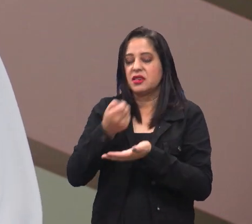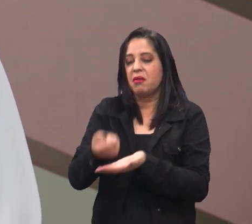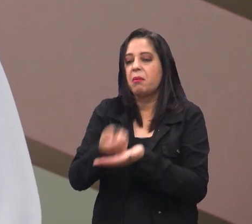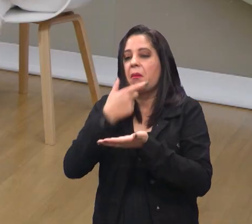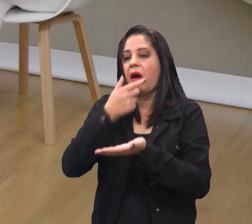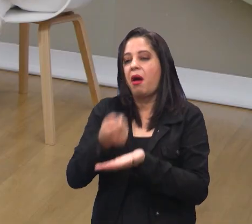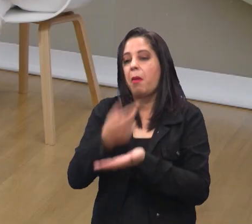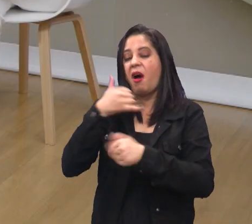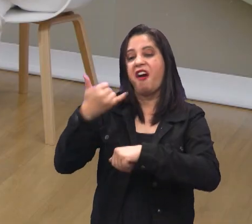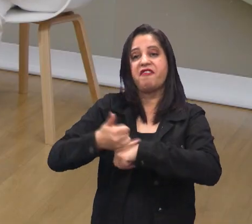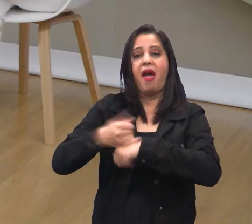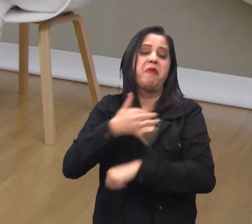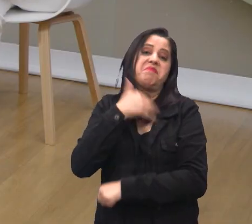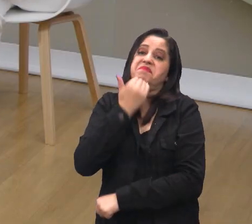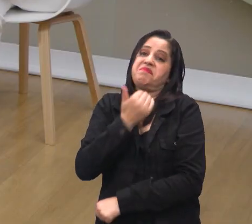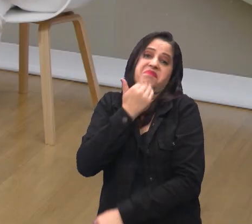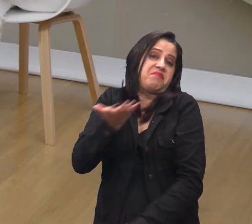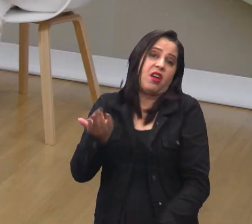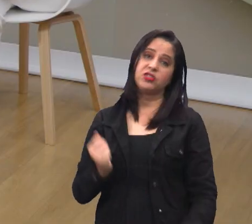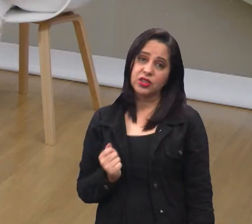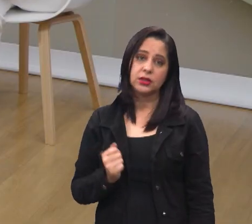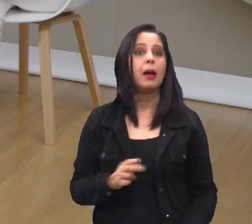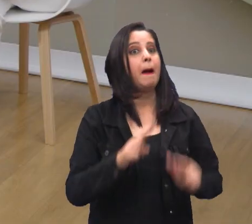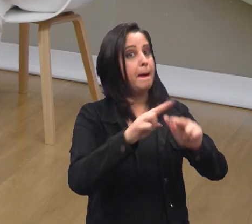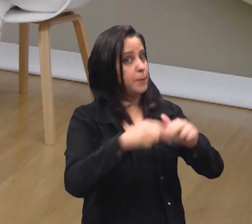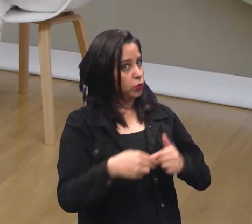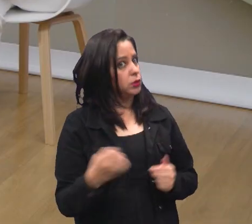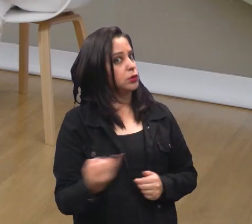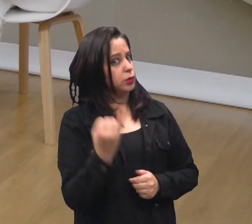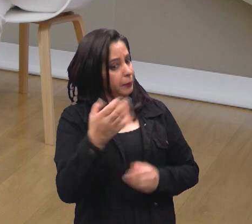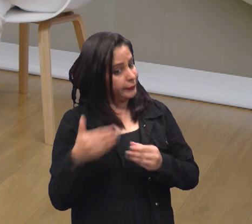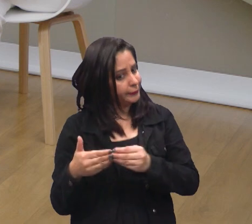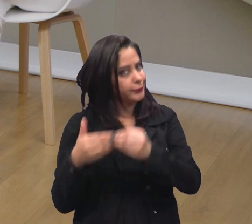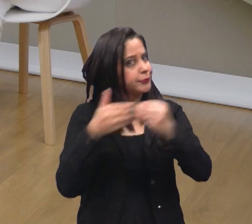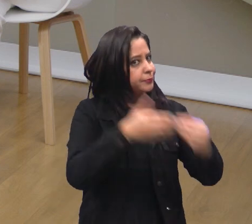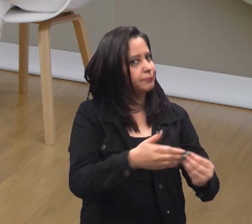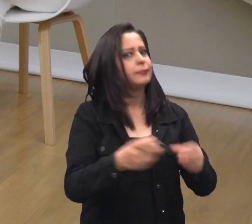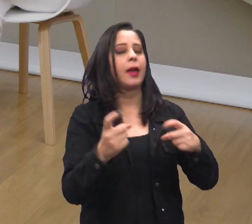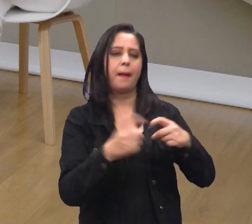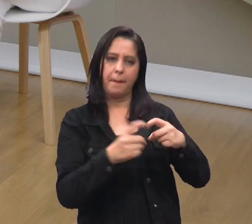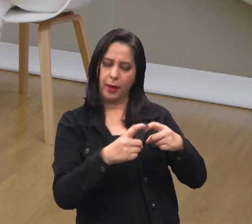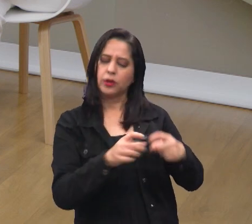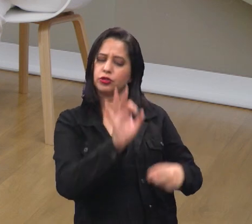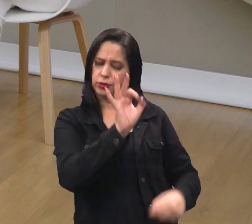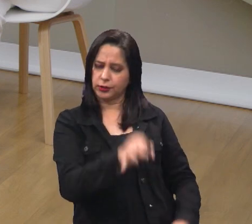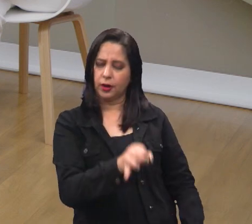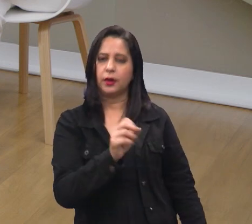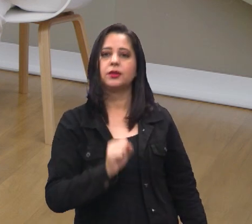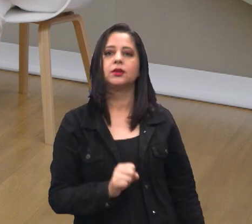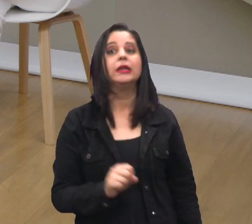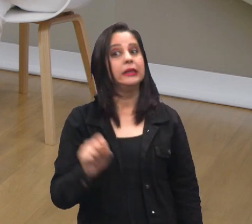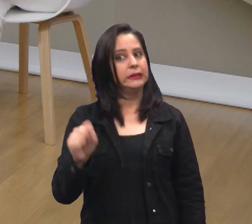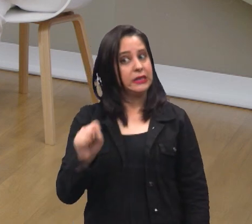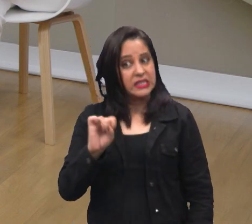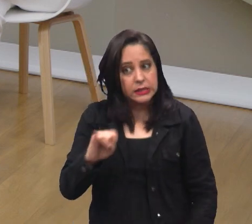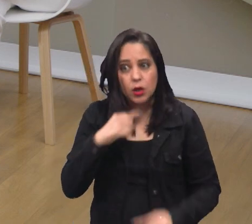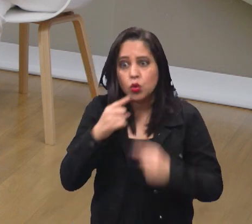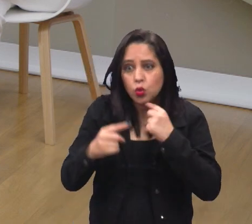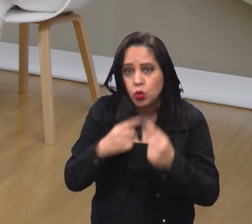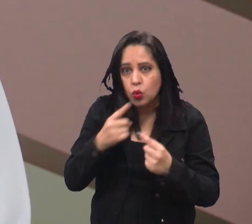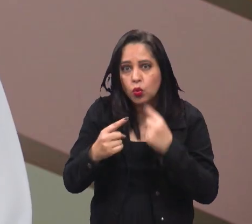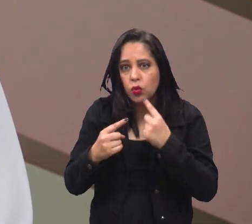Por isso que é sempre bom, importante procurar um especialista, né? Na dúvida, procure o hematologista. Sim, na dúvida de